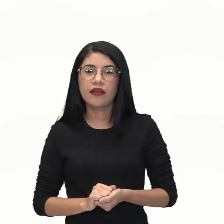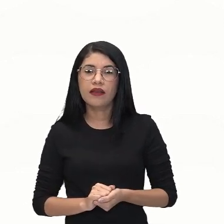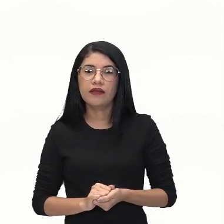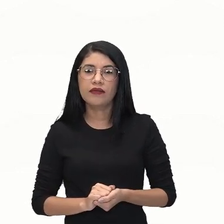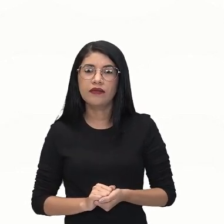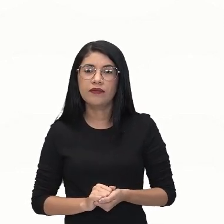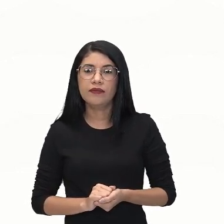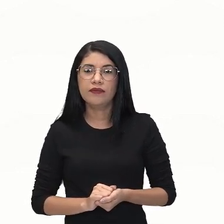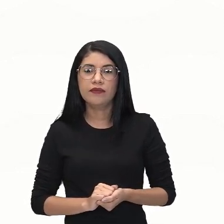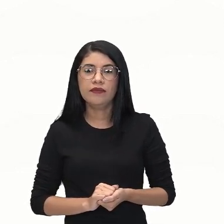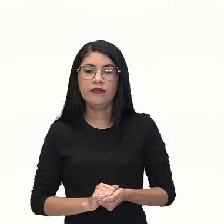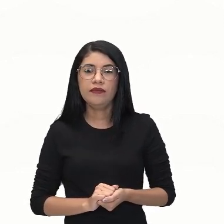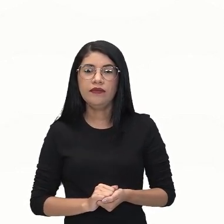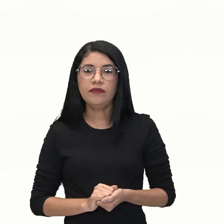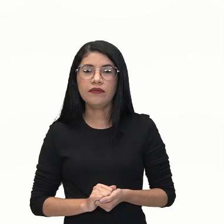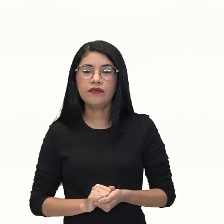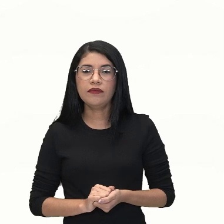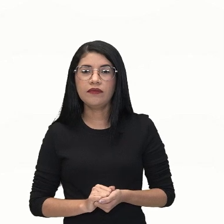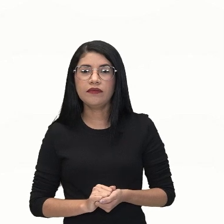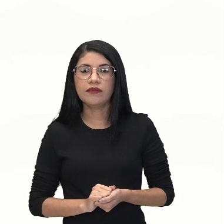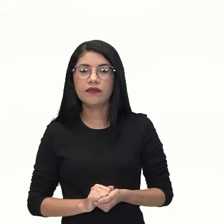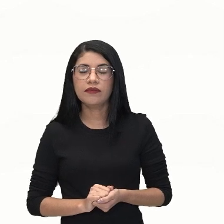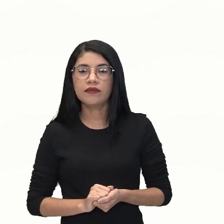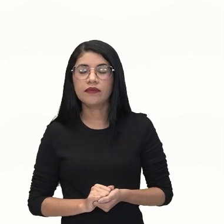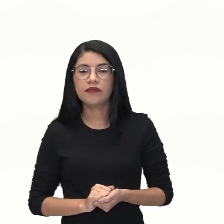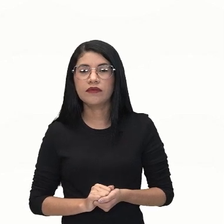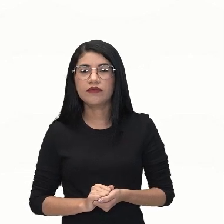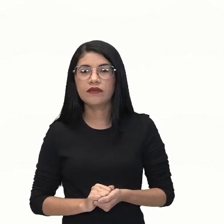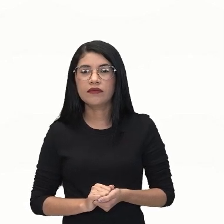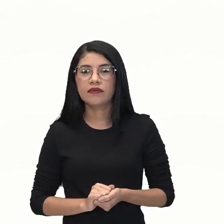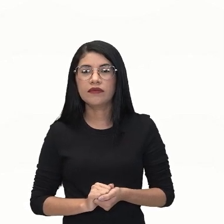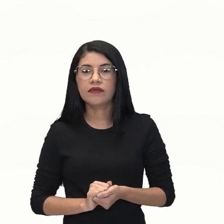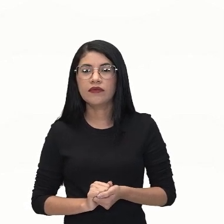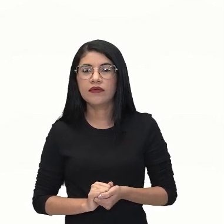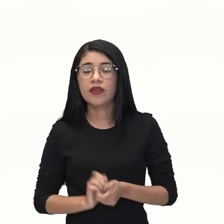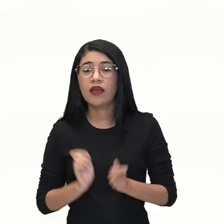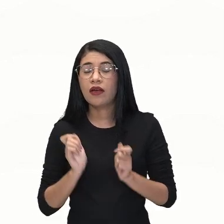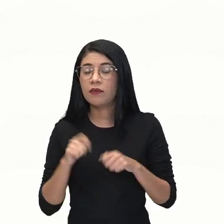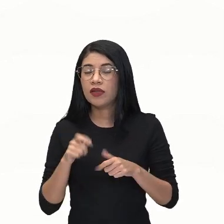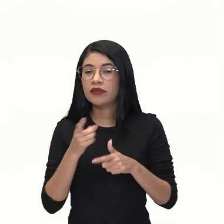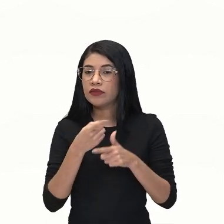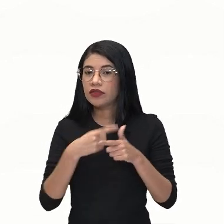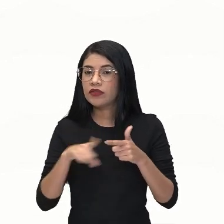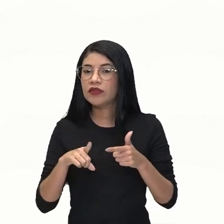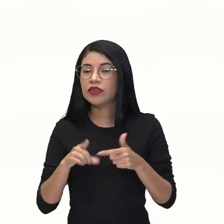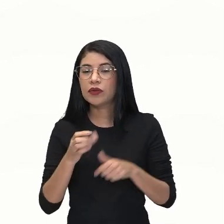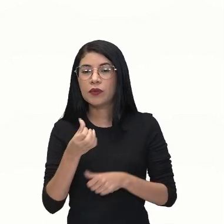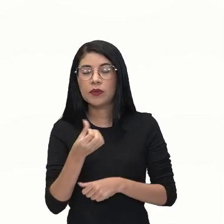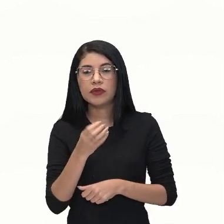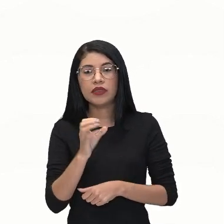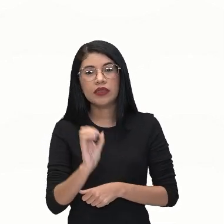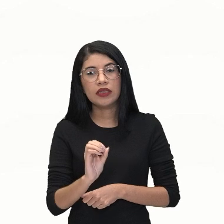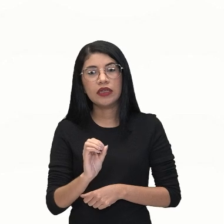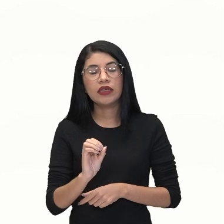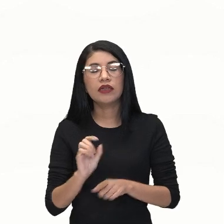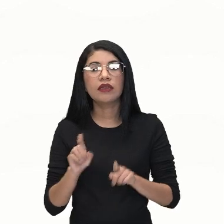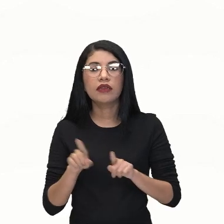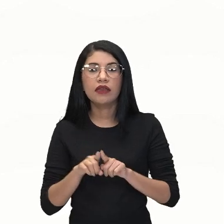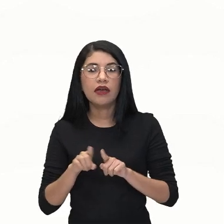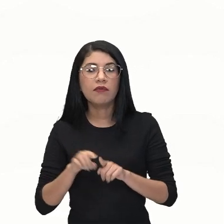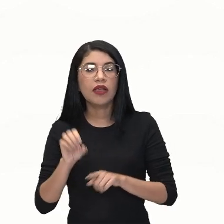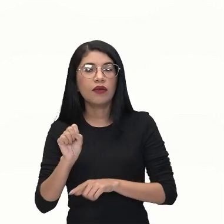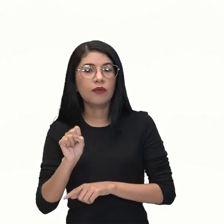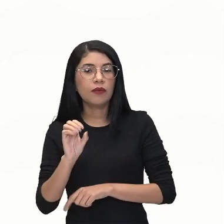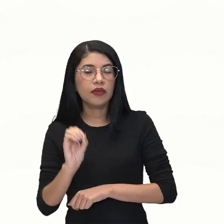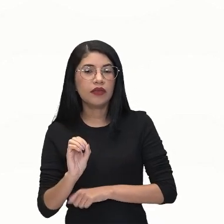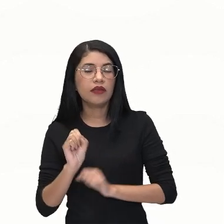é uma divisibilidade que a gente pode trabalhar tanto 60 quanto o 80 que eu